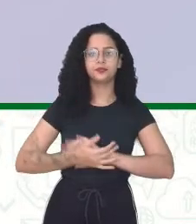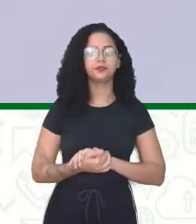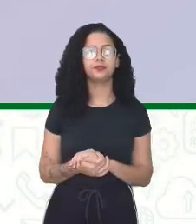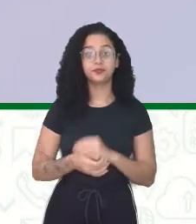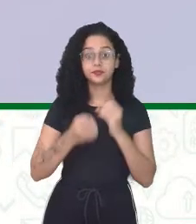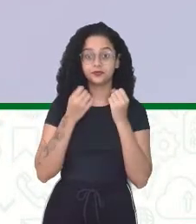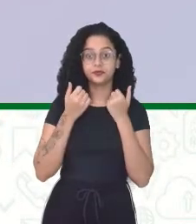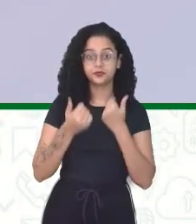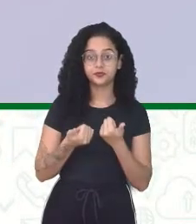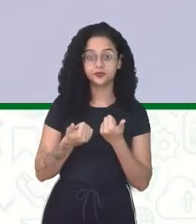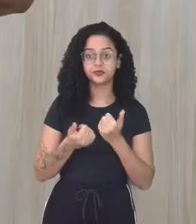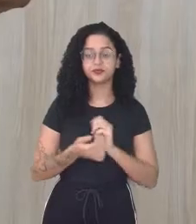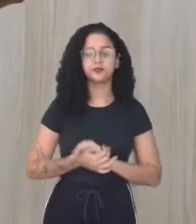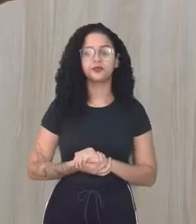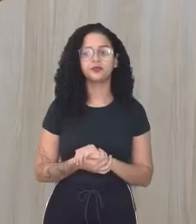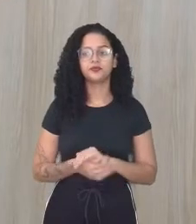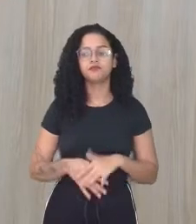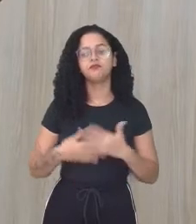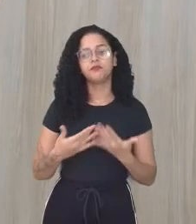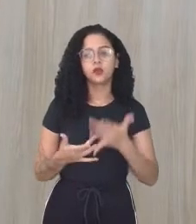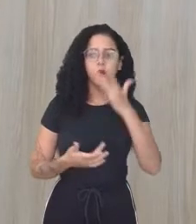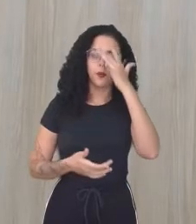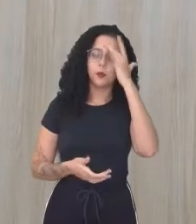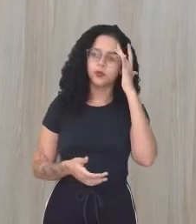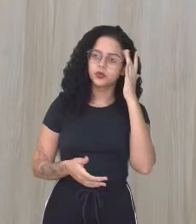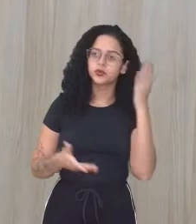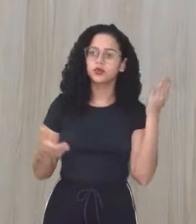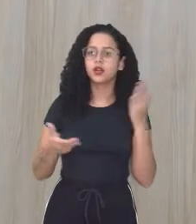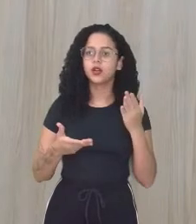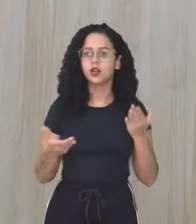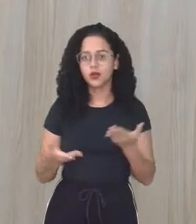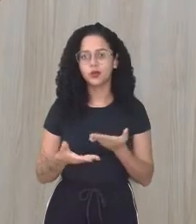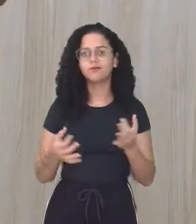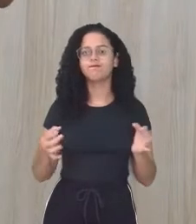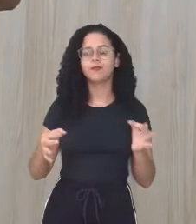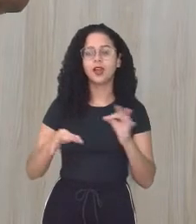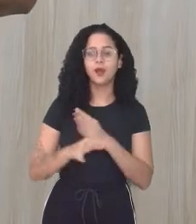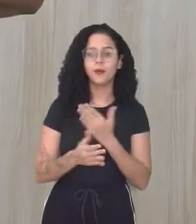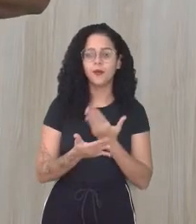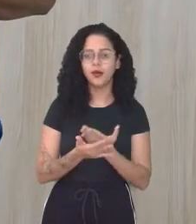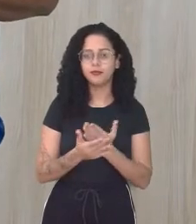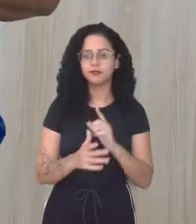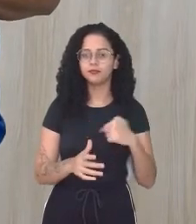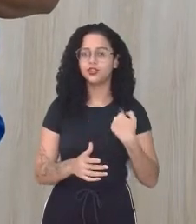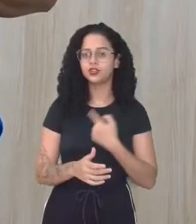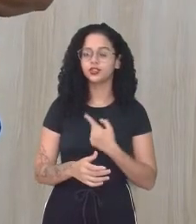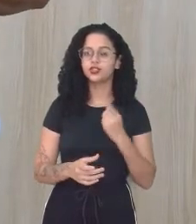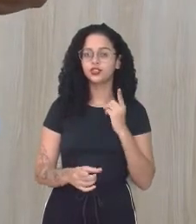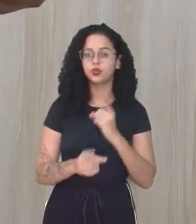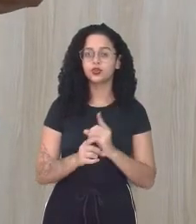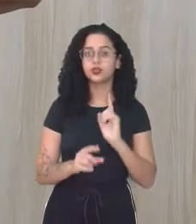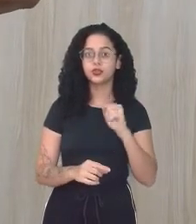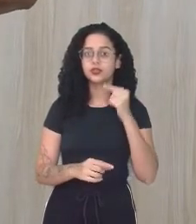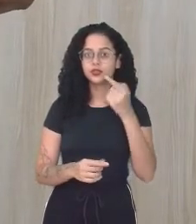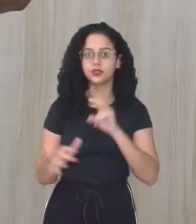tá bom? Bom, pessoal, eu vou deixar vocês e nos encontramos na próxima